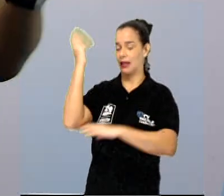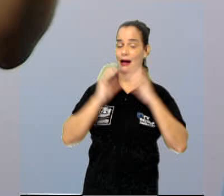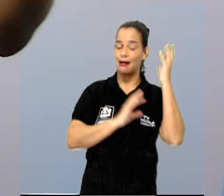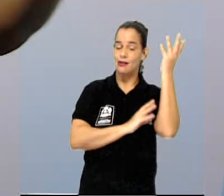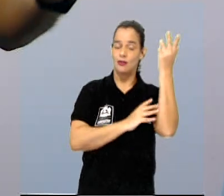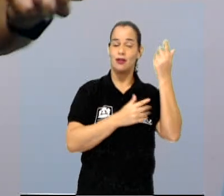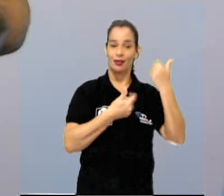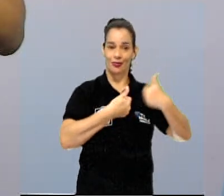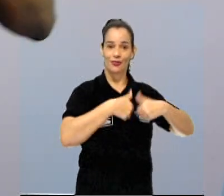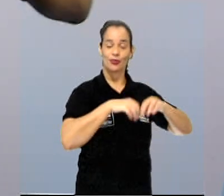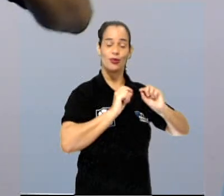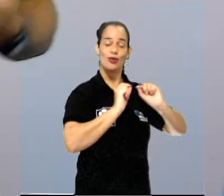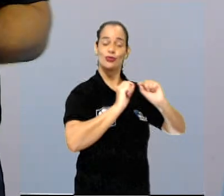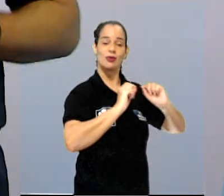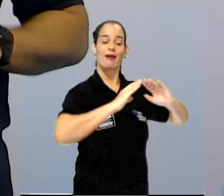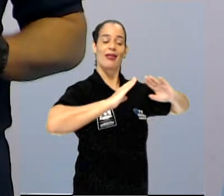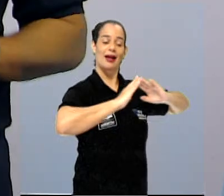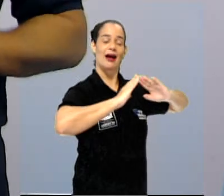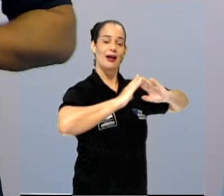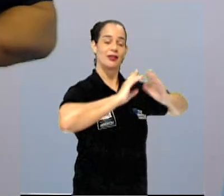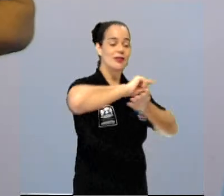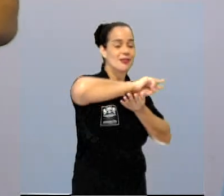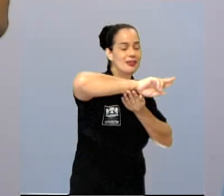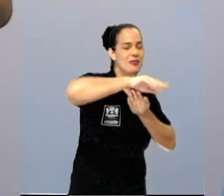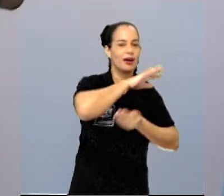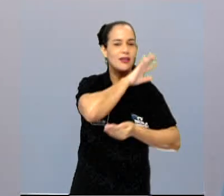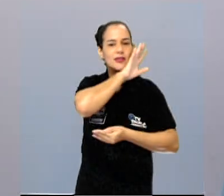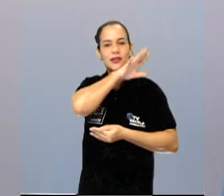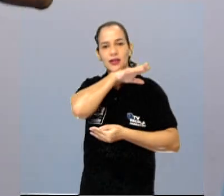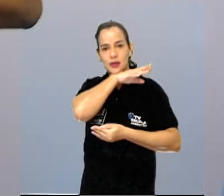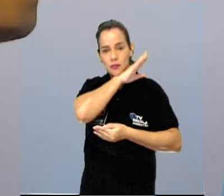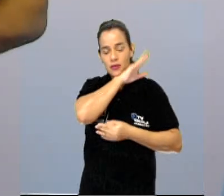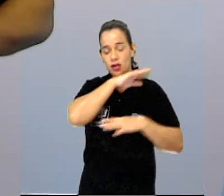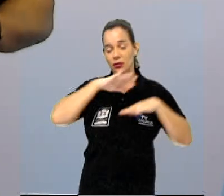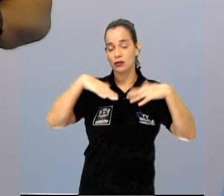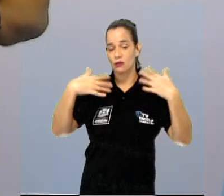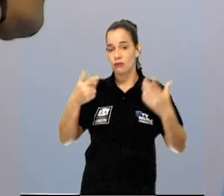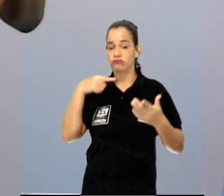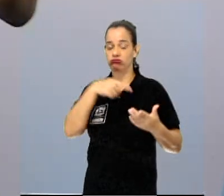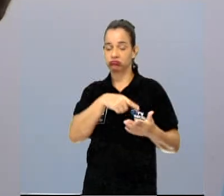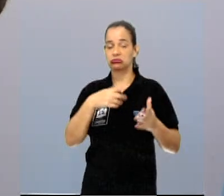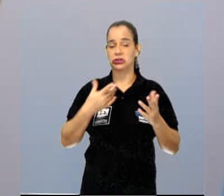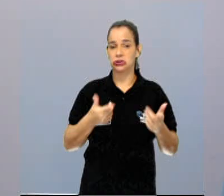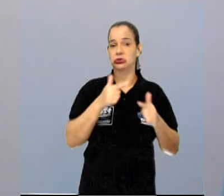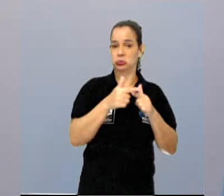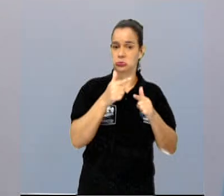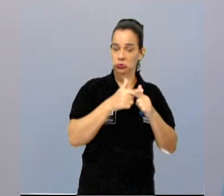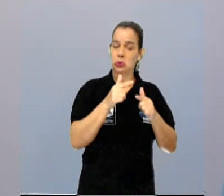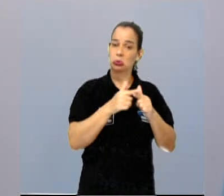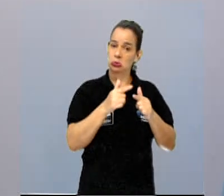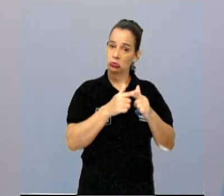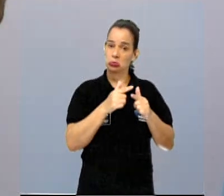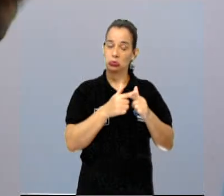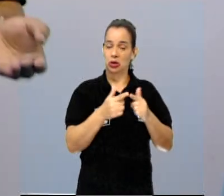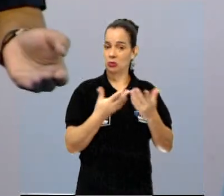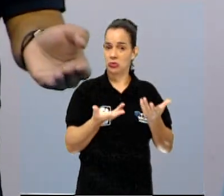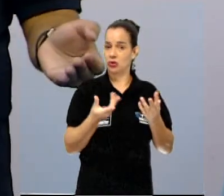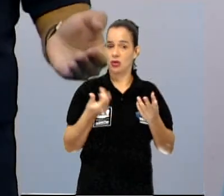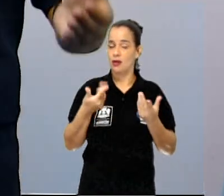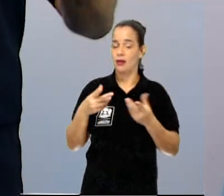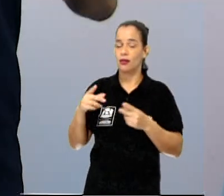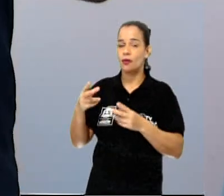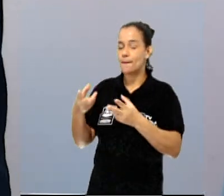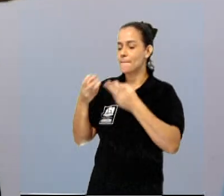casa, vamos chamar assim, de muitos animais. Então, todas essas consequências, muitas vezes, elas não são levadas em